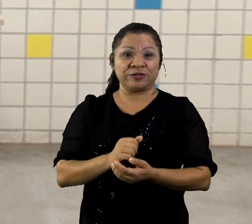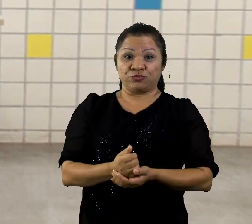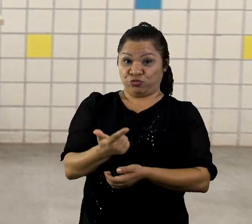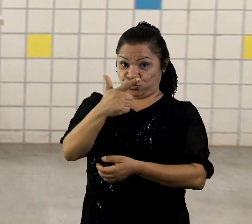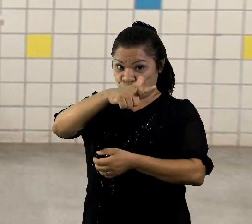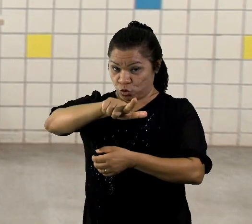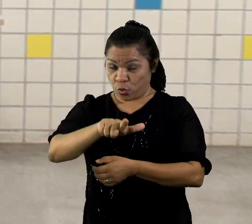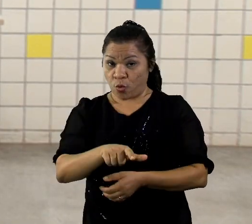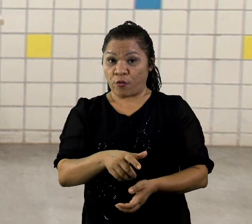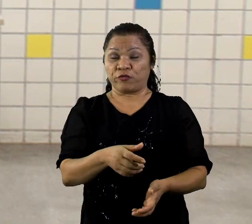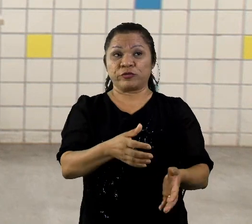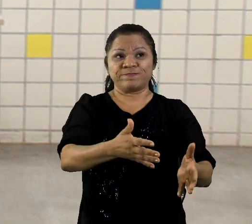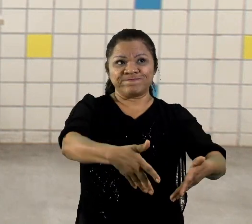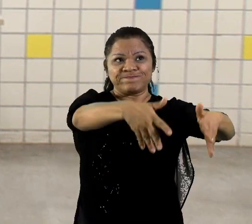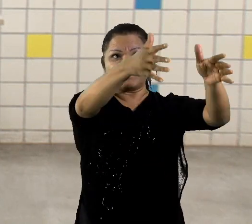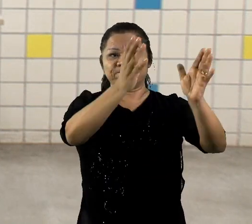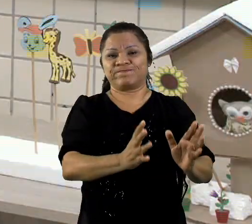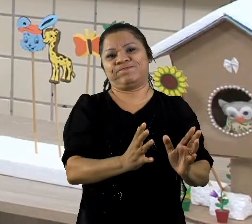dado.